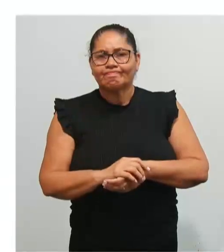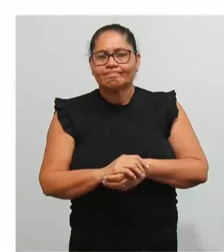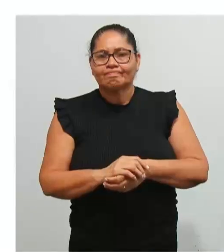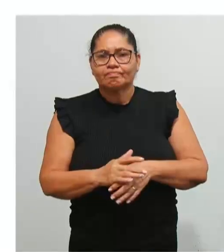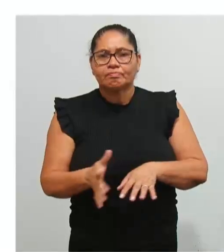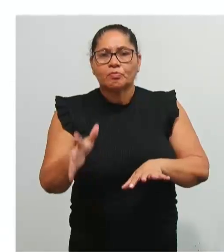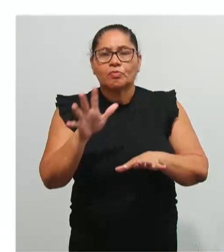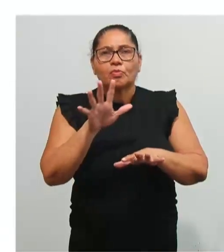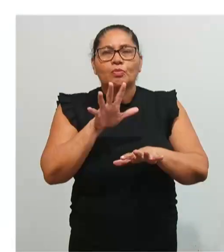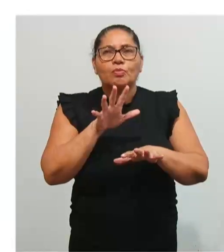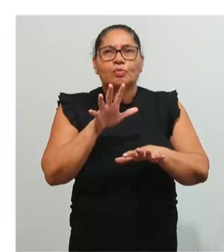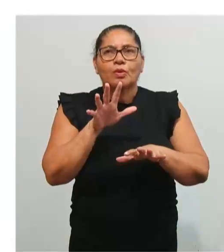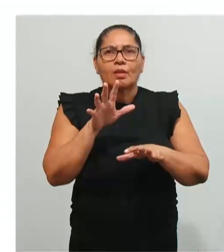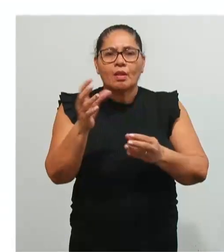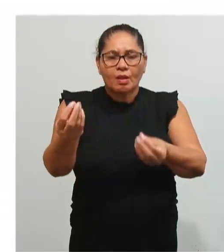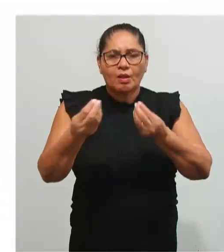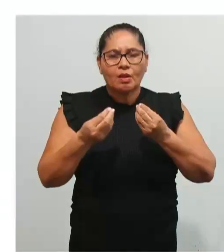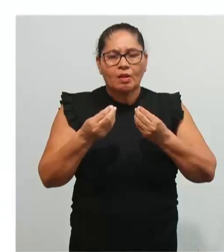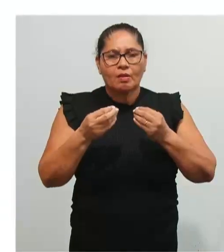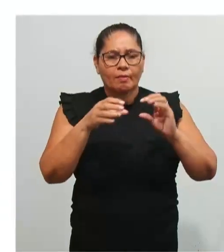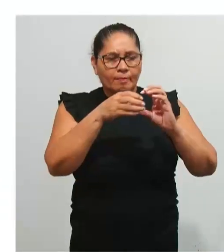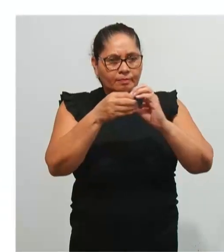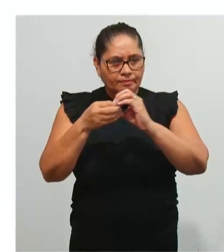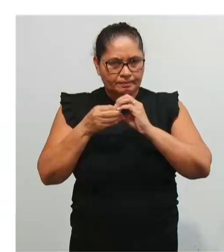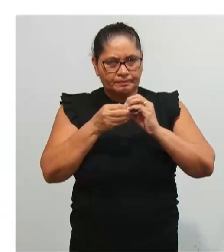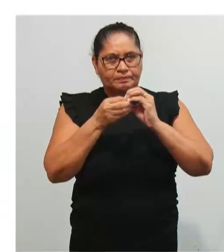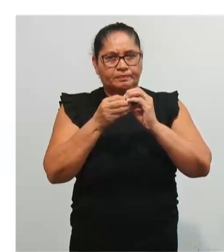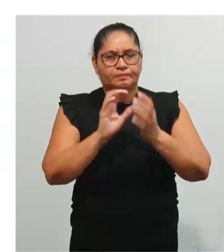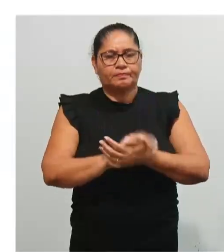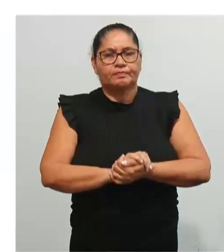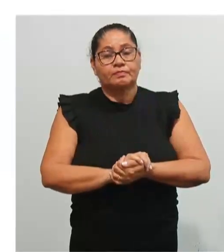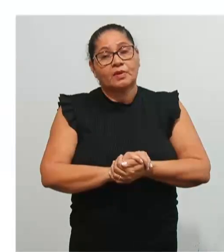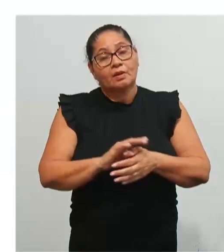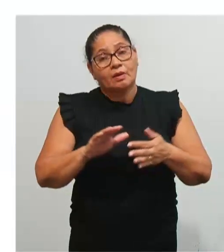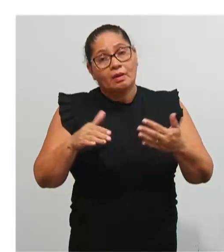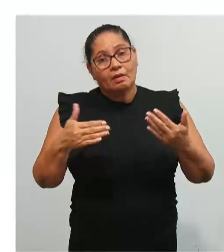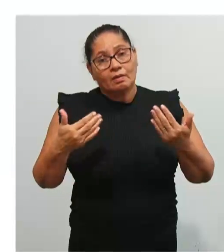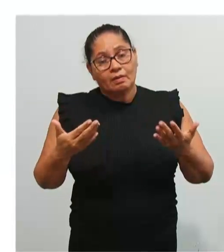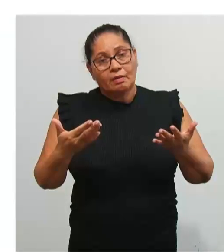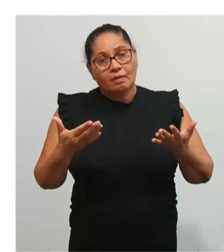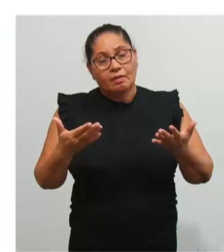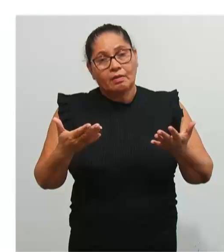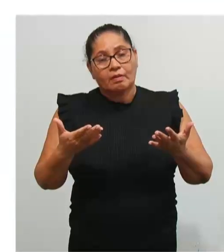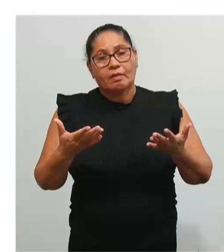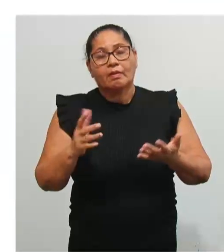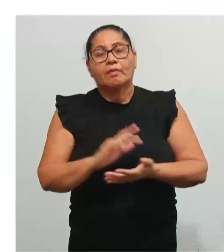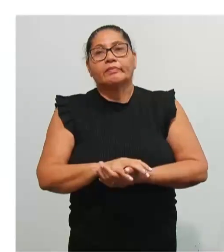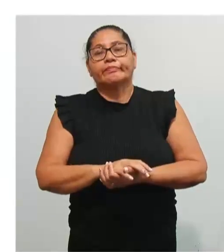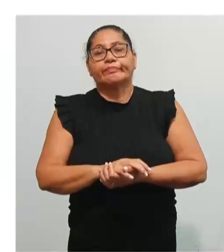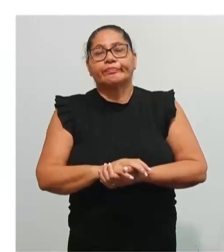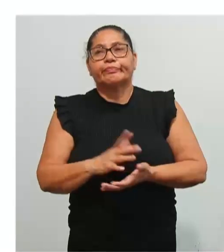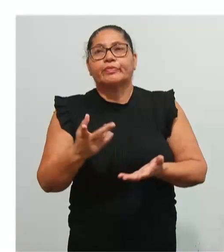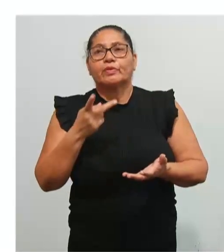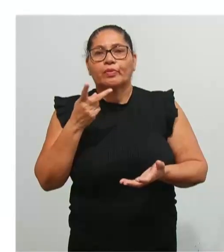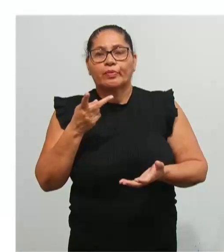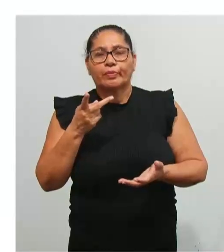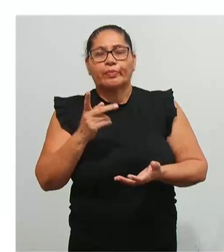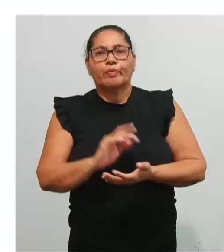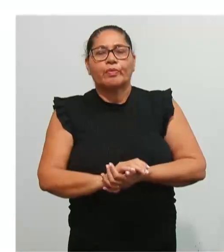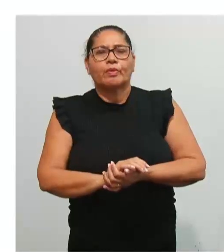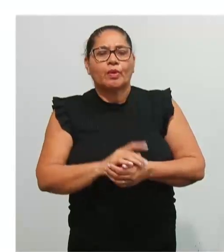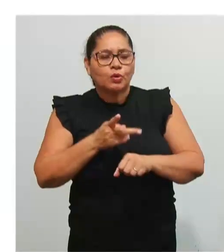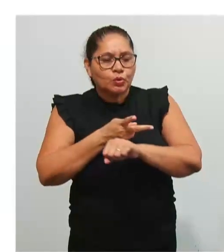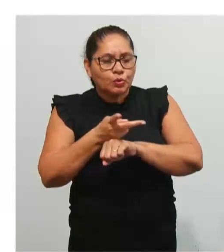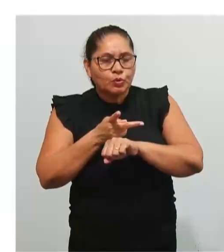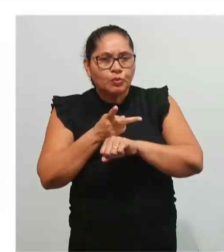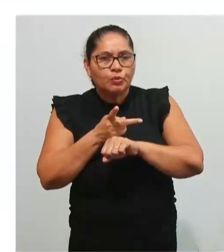o clientelismo e o corporativismo. Nesses casos, segundo descreve Paludo, o que se procura é